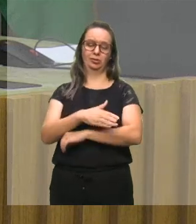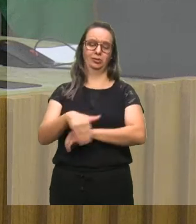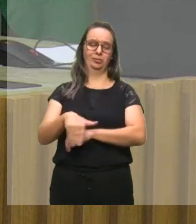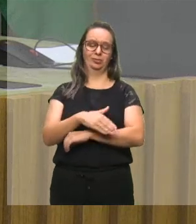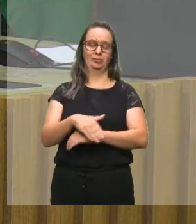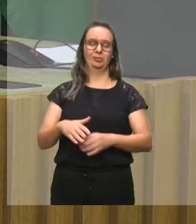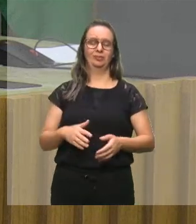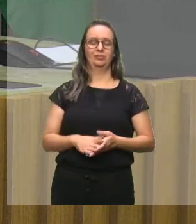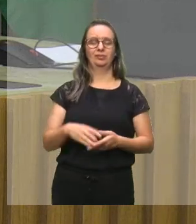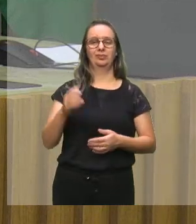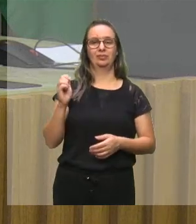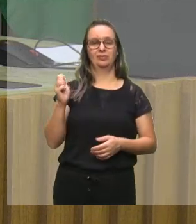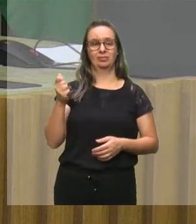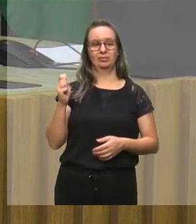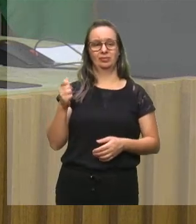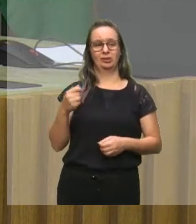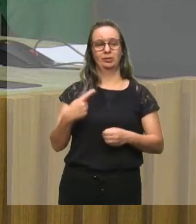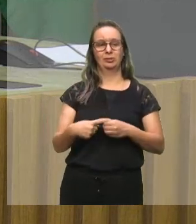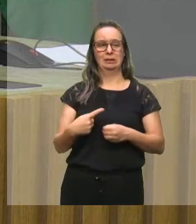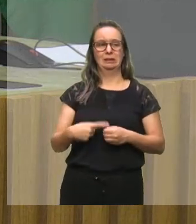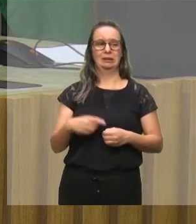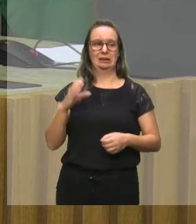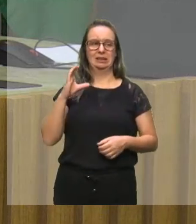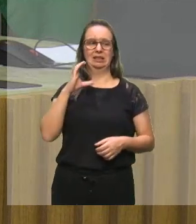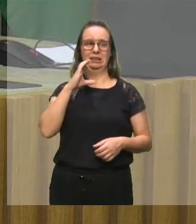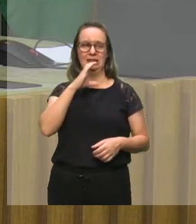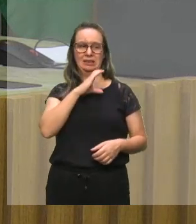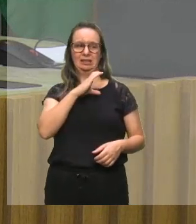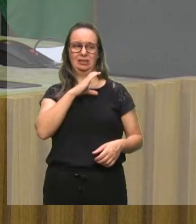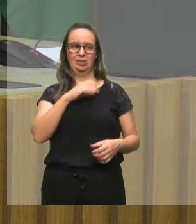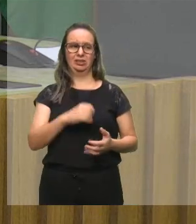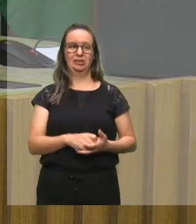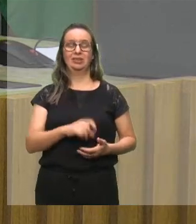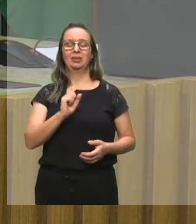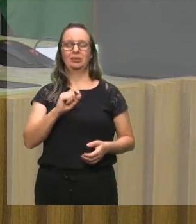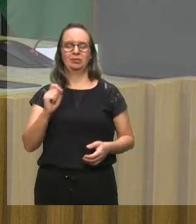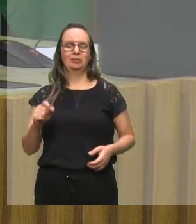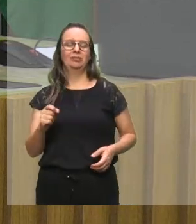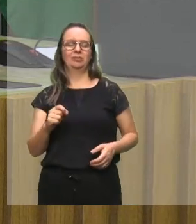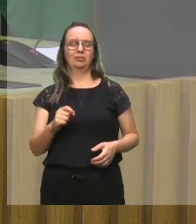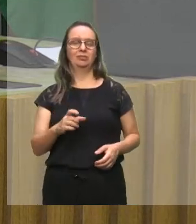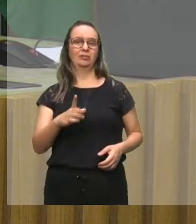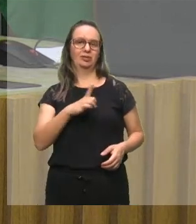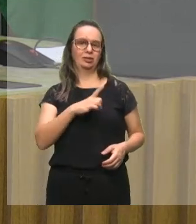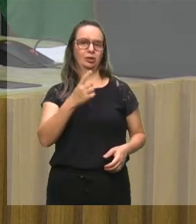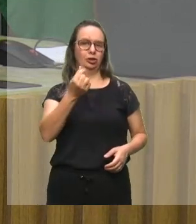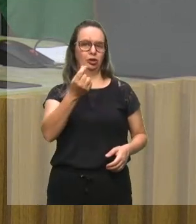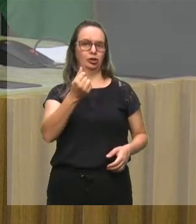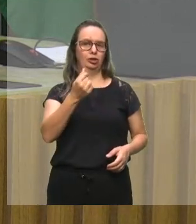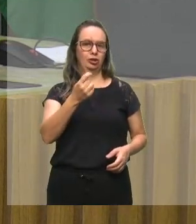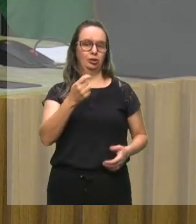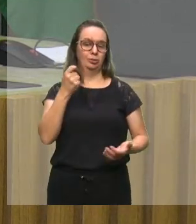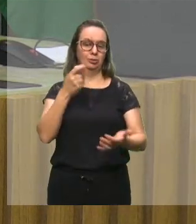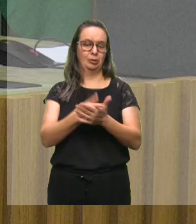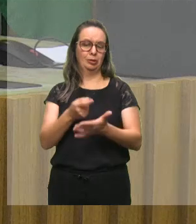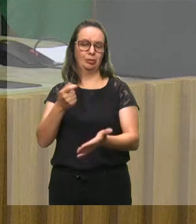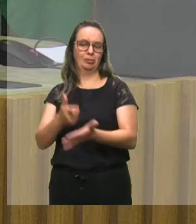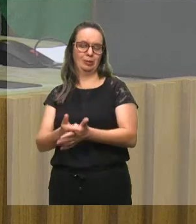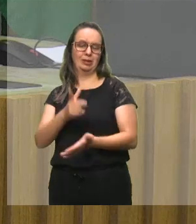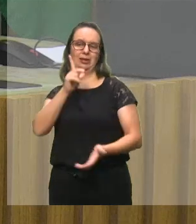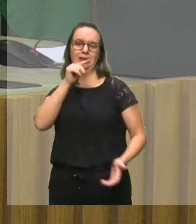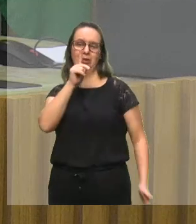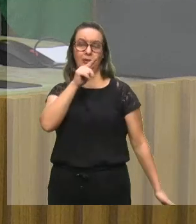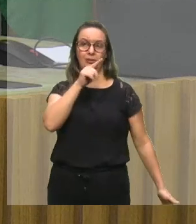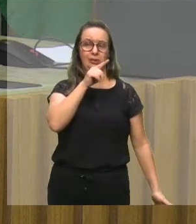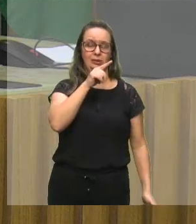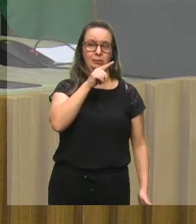quente. Nós, que temos condição de comprar uma garrafinha de água quando estamos na rua, nós sabemos como que a gente passa sede. Então, imagina essas pessoas que